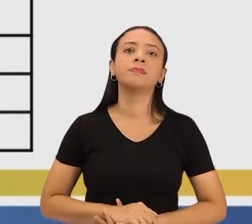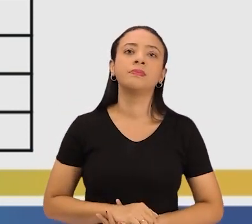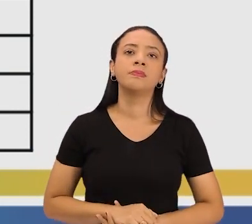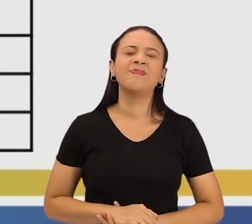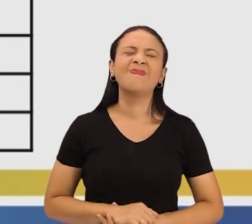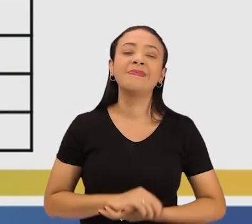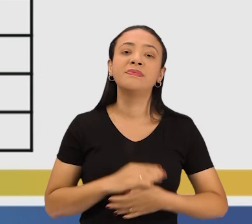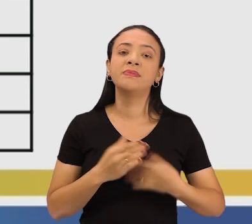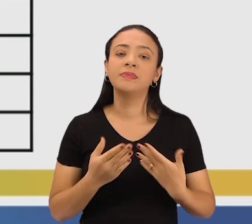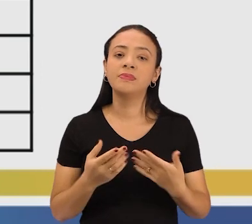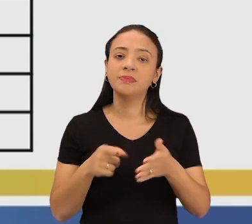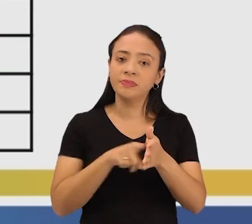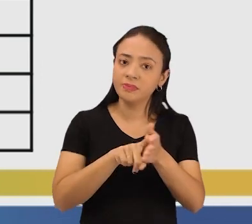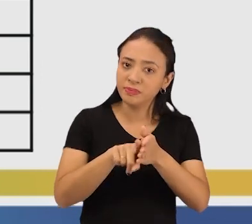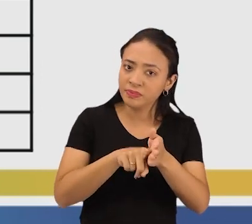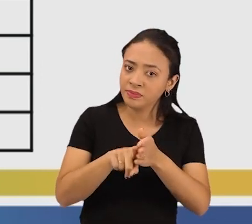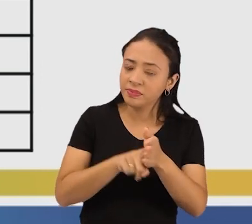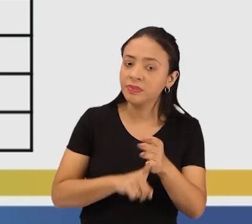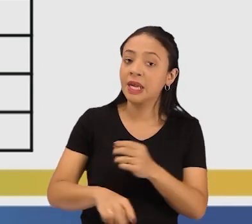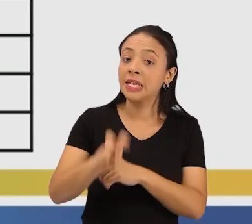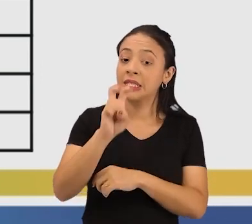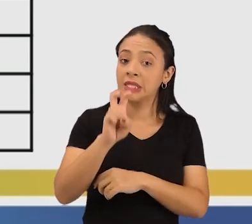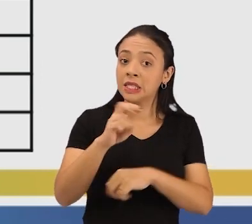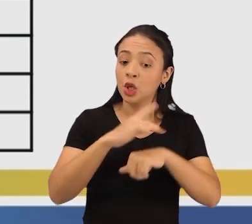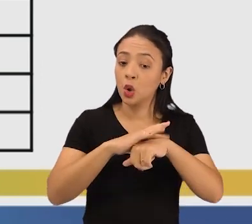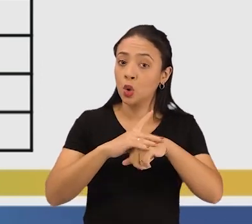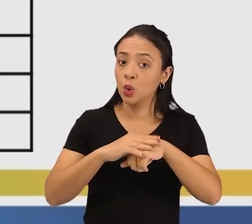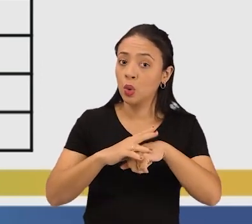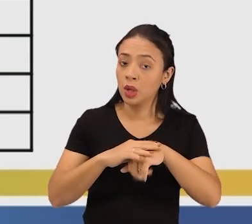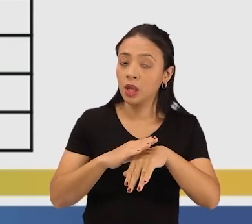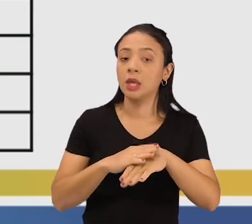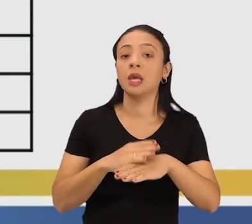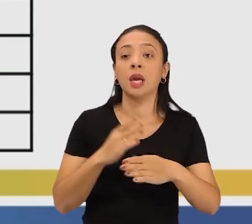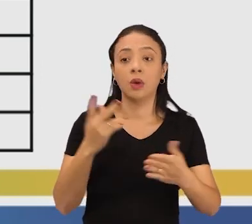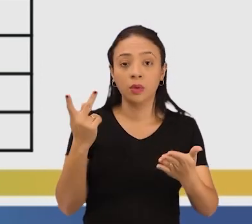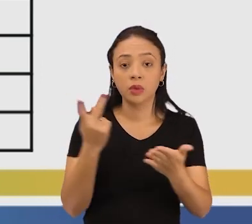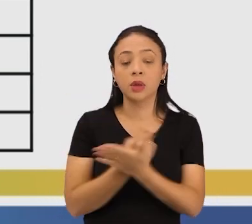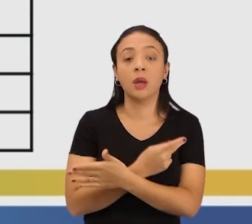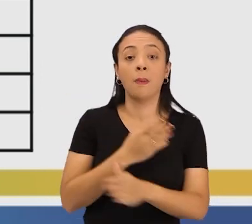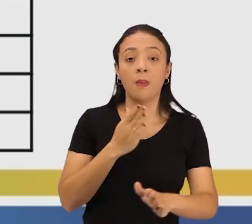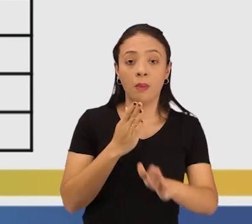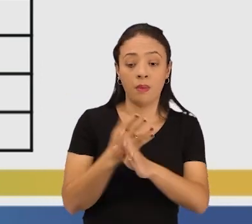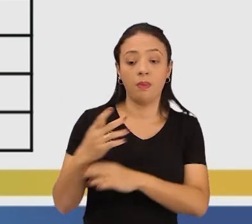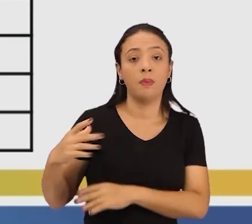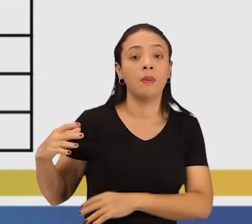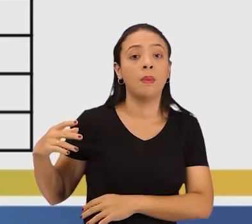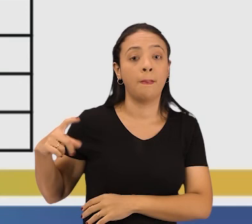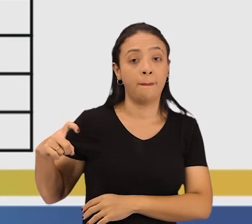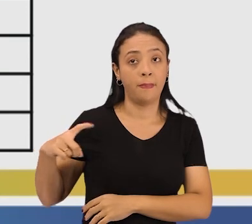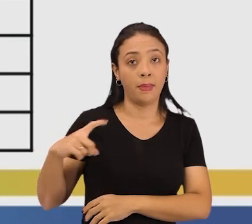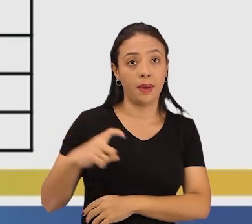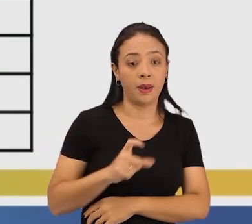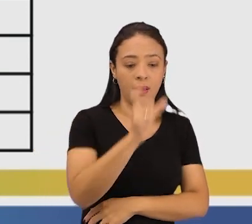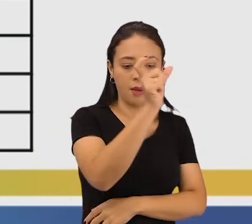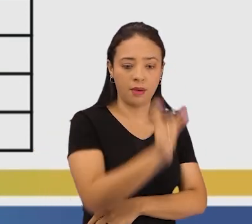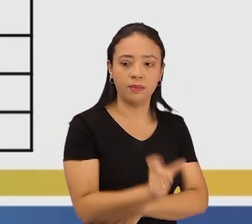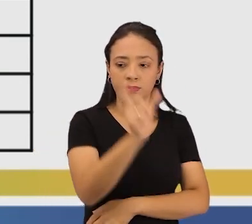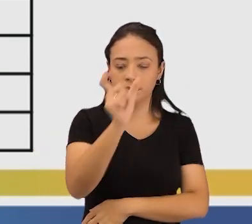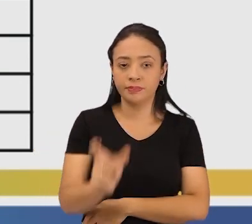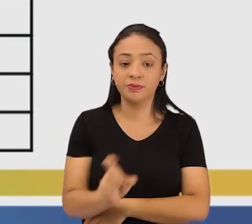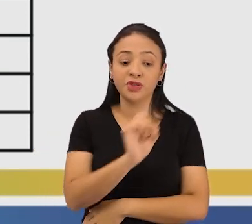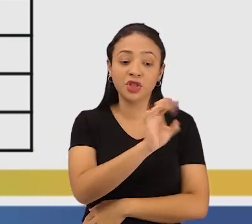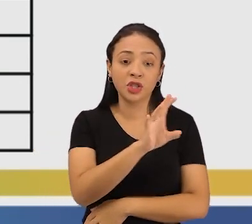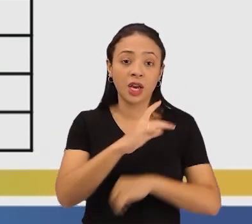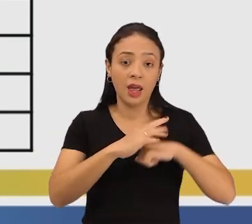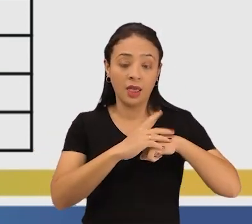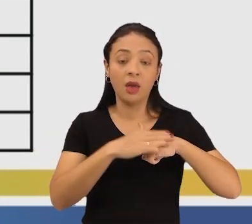você vai pesquisar aí a respeito de 5 doenças bacterianas e aí você vai colocar do lado de cada doença quem